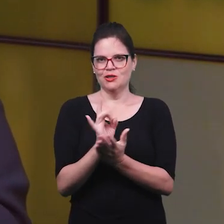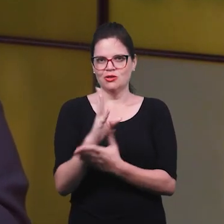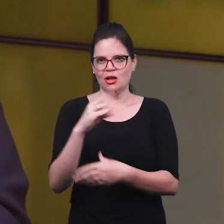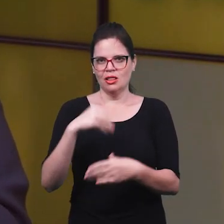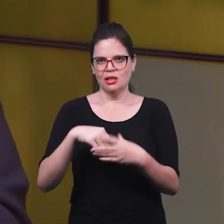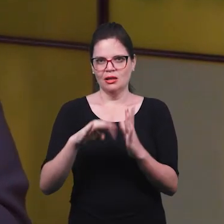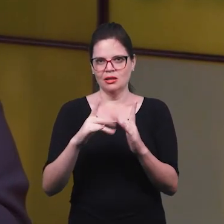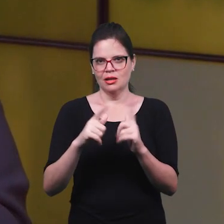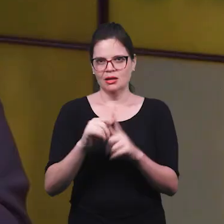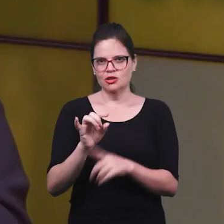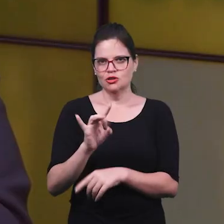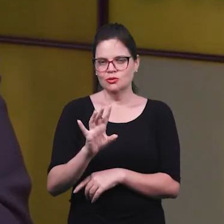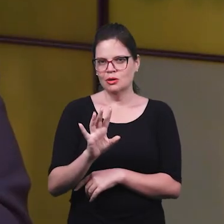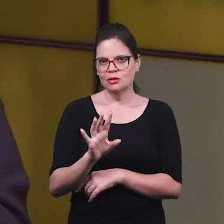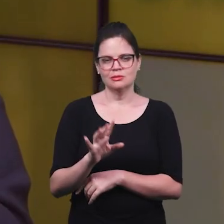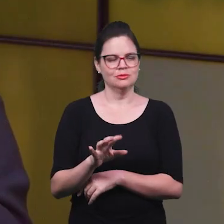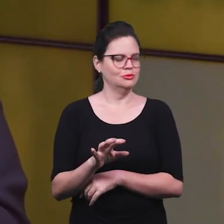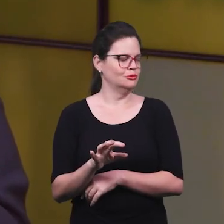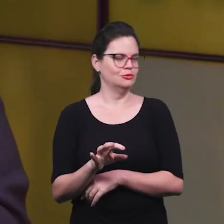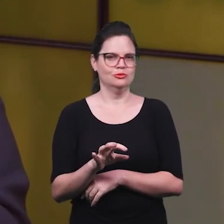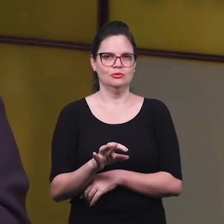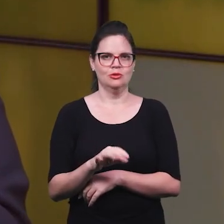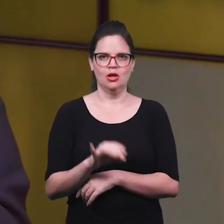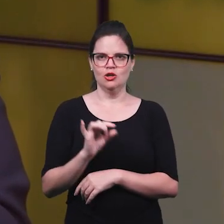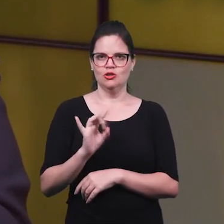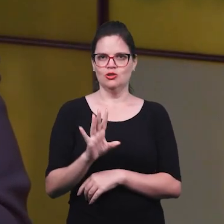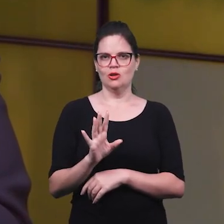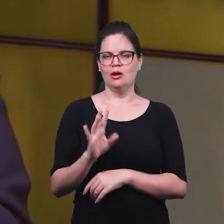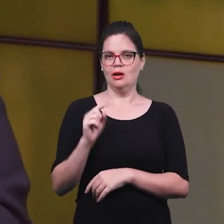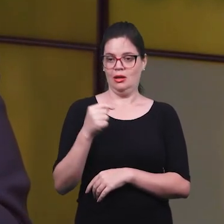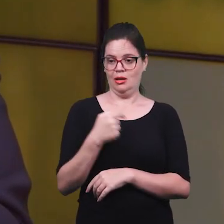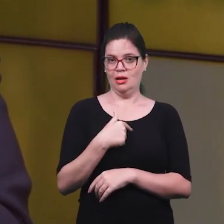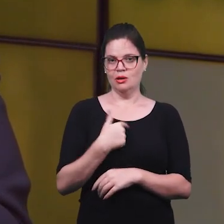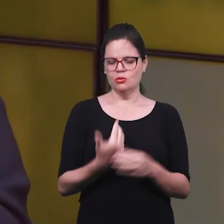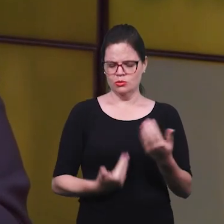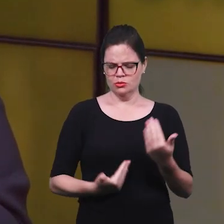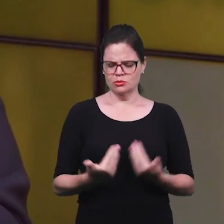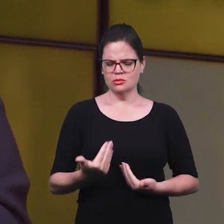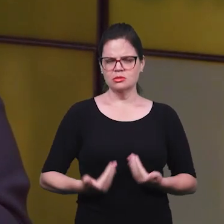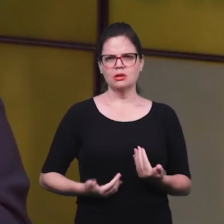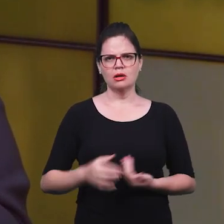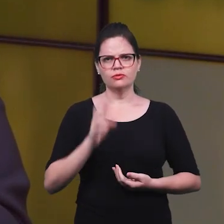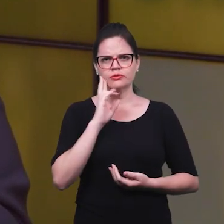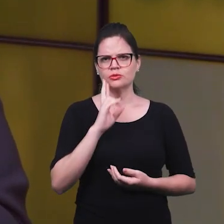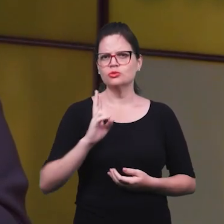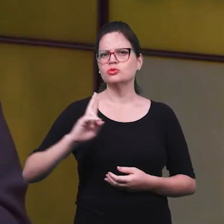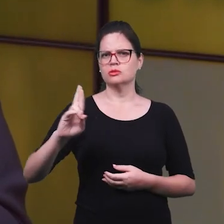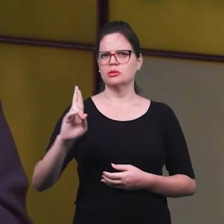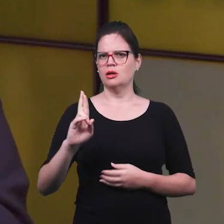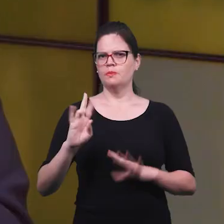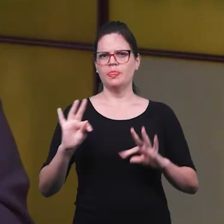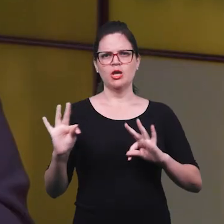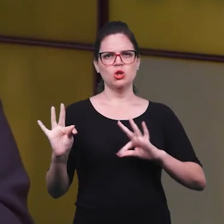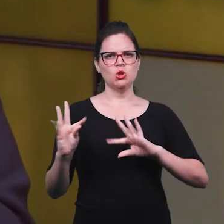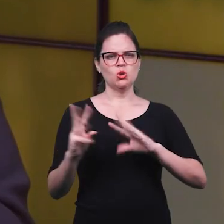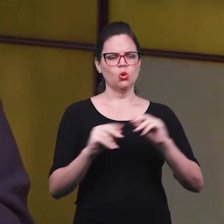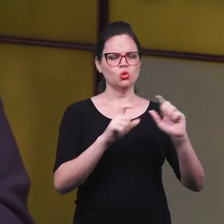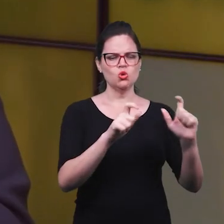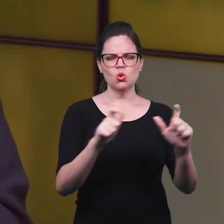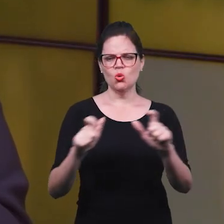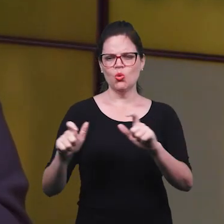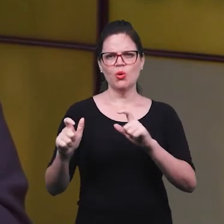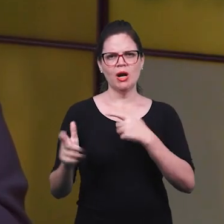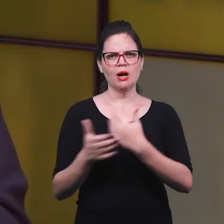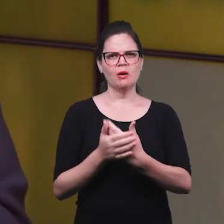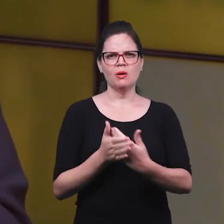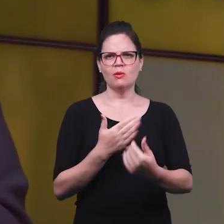igreja. Não, num ambiente isolado, não. Eu sou um servo do Senhor em todos os momentos da minha vida